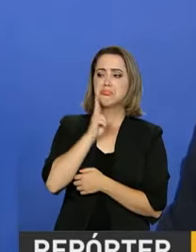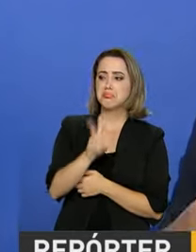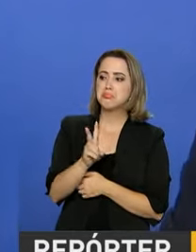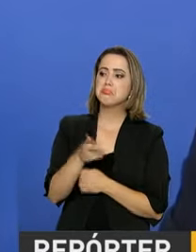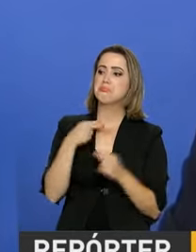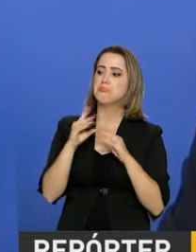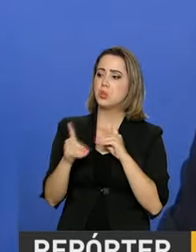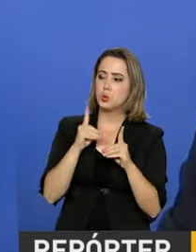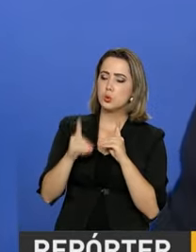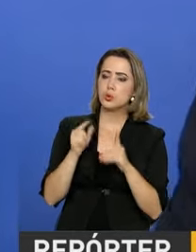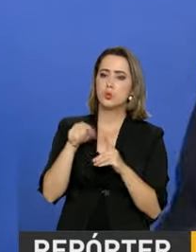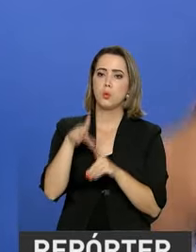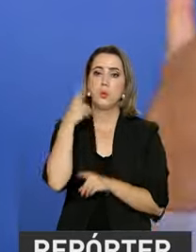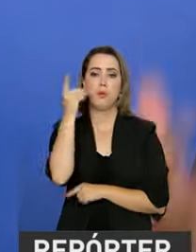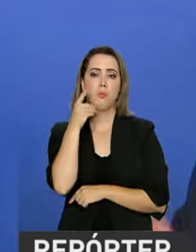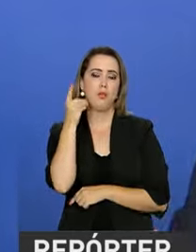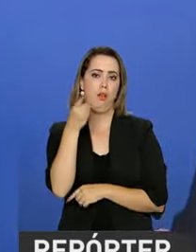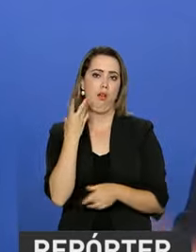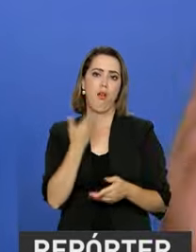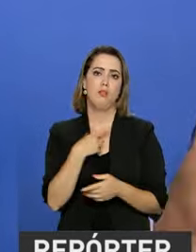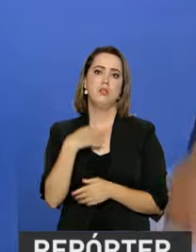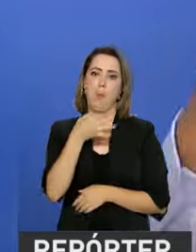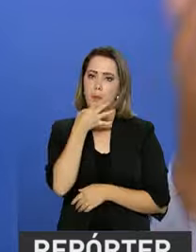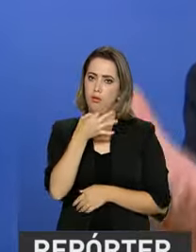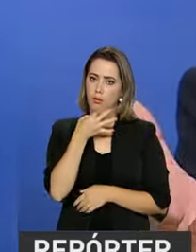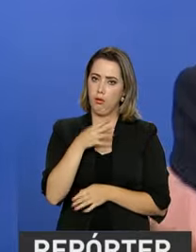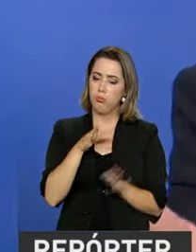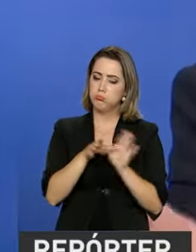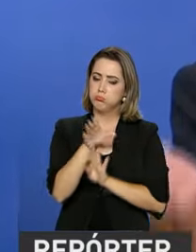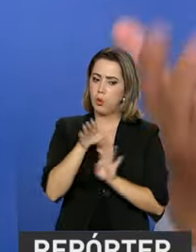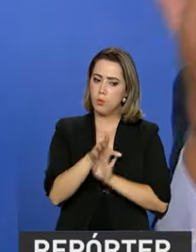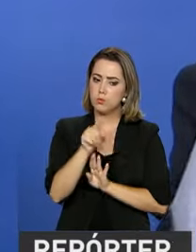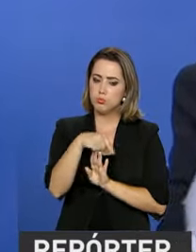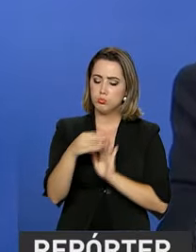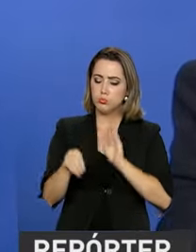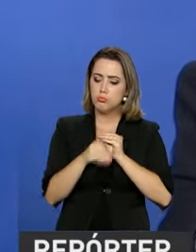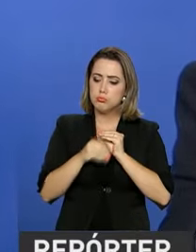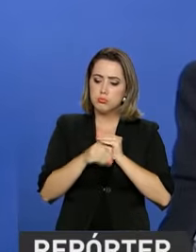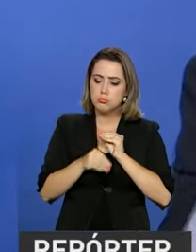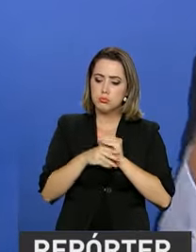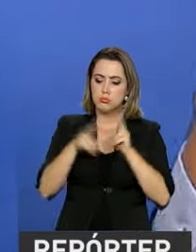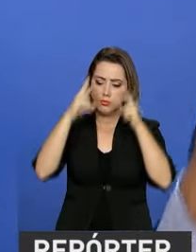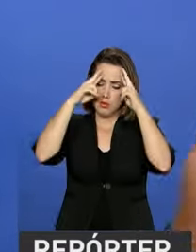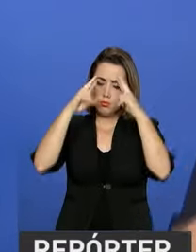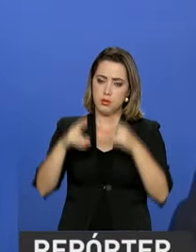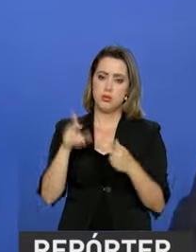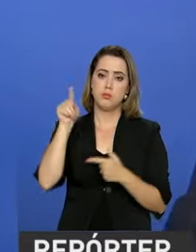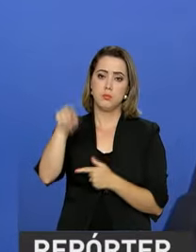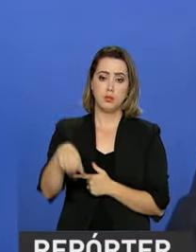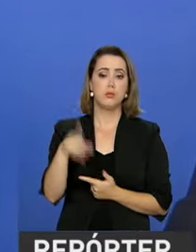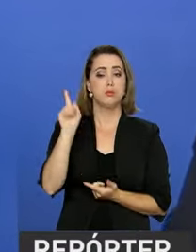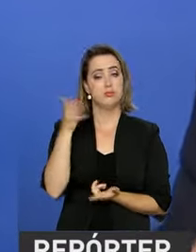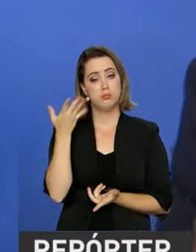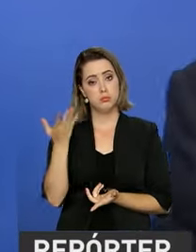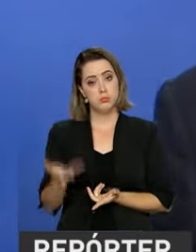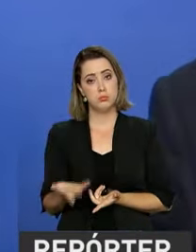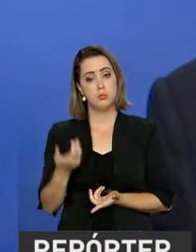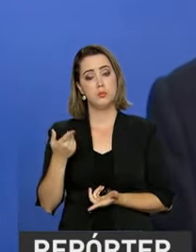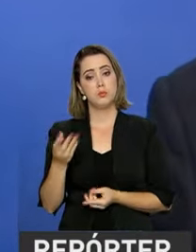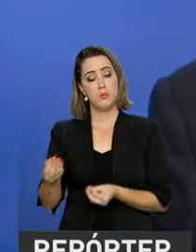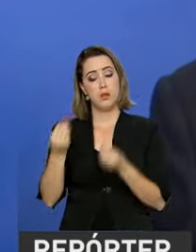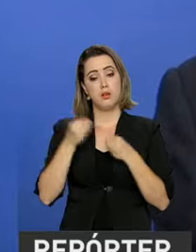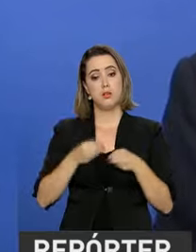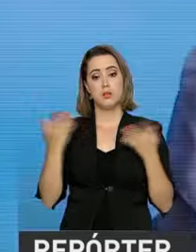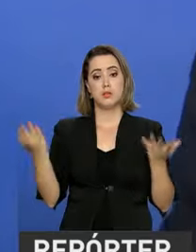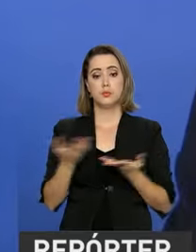deputados senhores e senhoras deputados decidiram opinar e as suas opiniões estão sendo tratadas com respeito é isso obviamente que traz